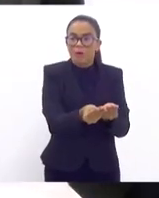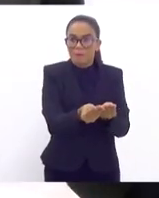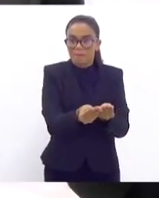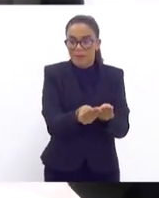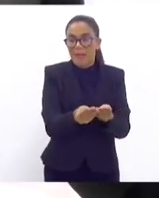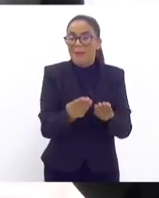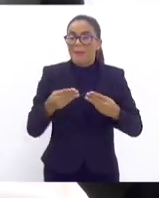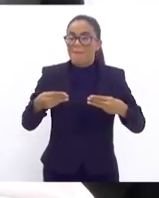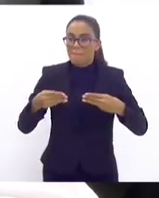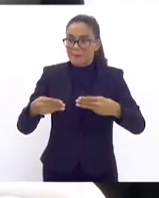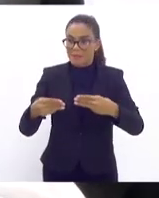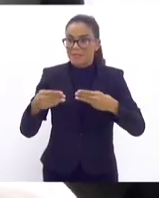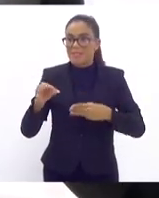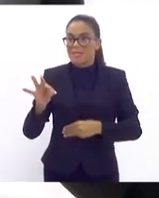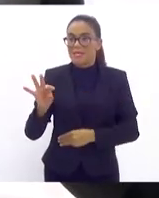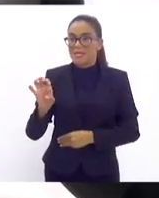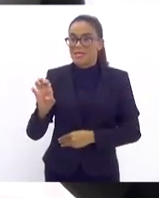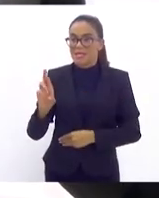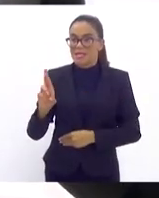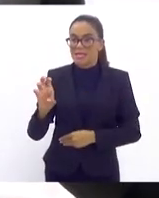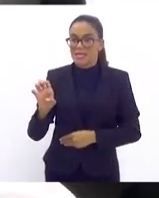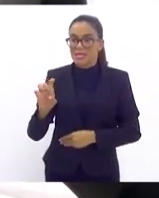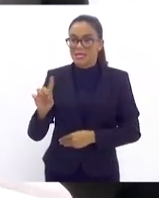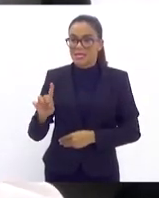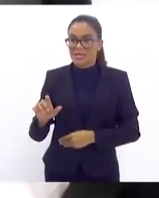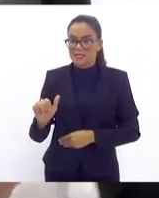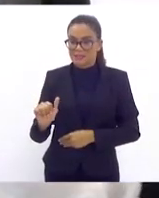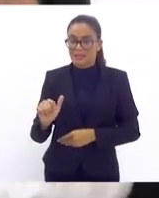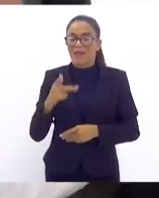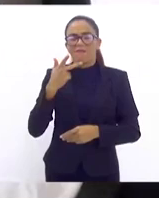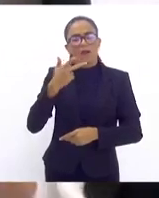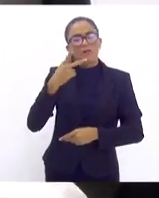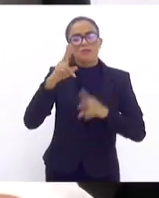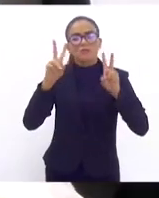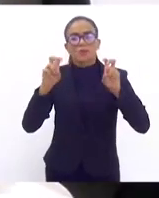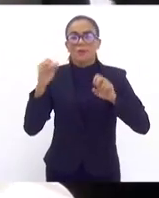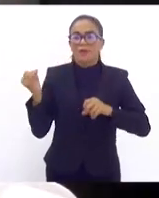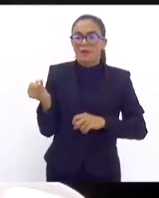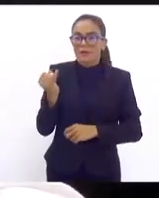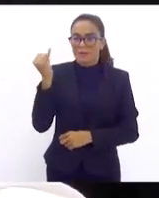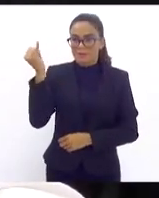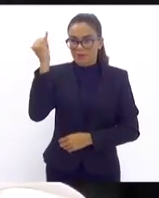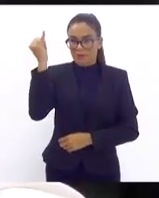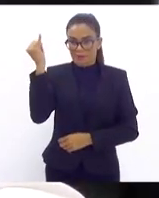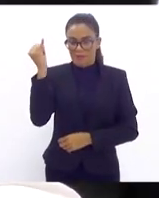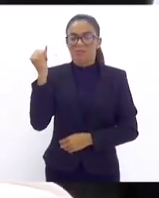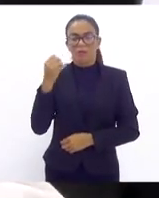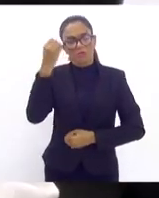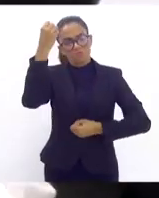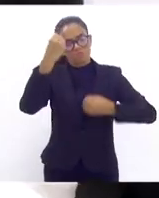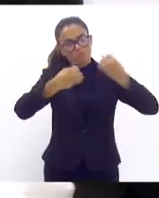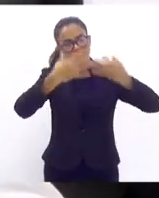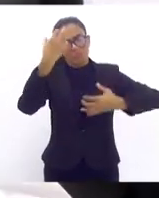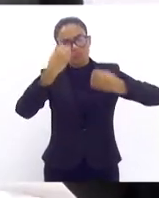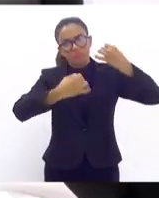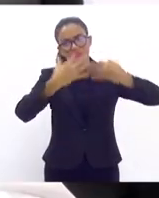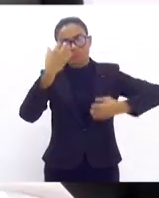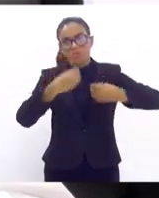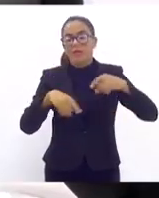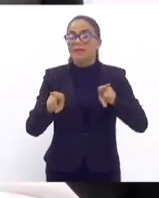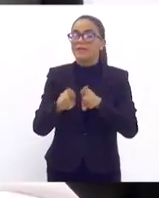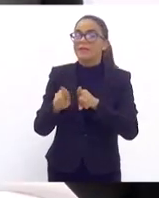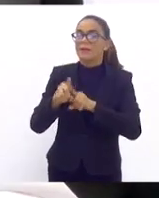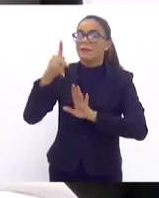a deputada Verônica falou da importância do setor pesqueiro e eu levei a ela essa importância. E o projeto